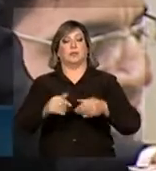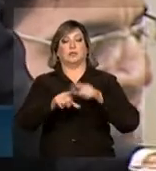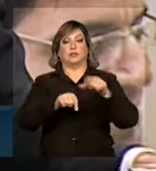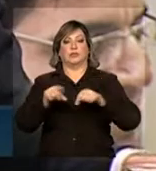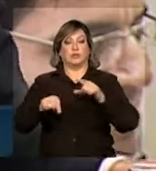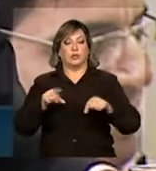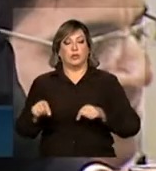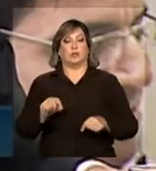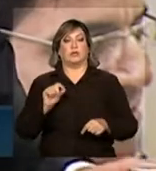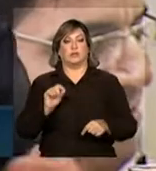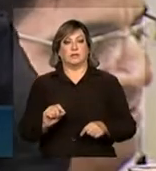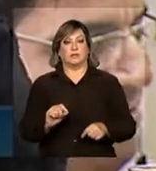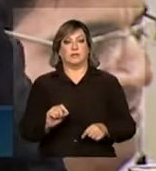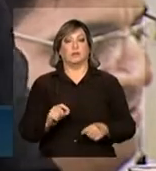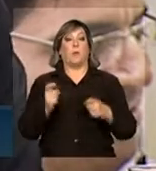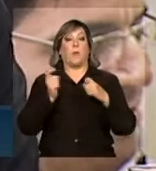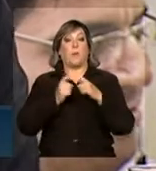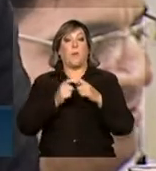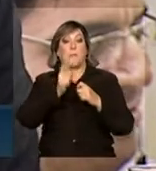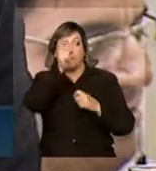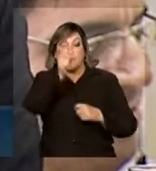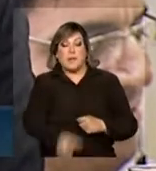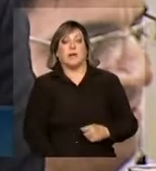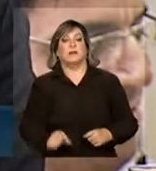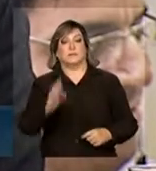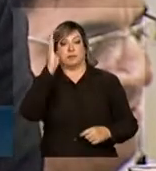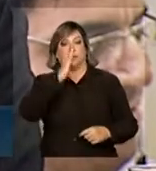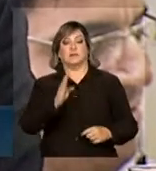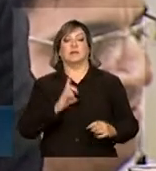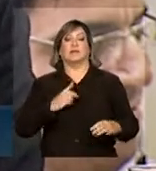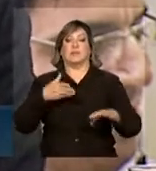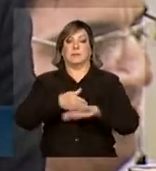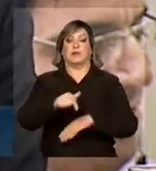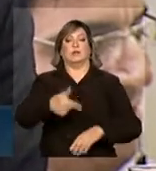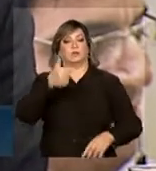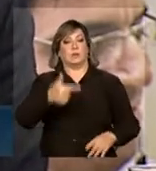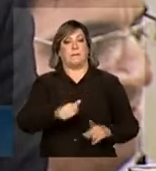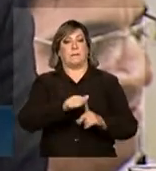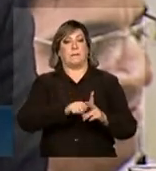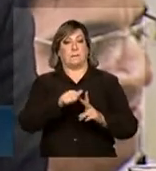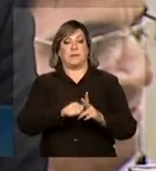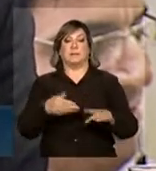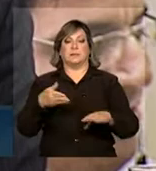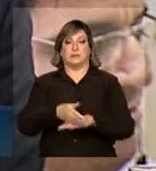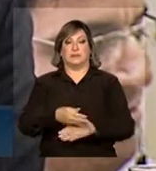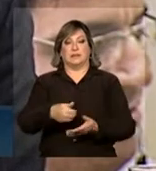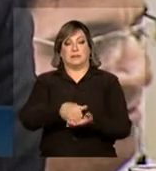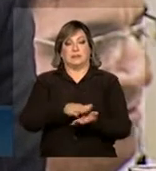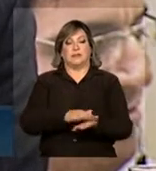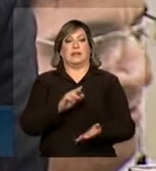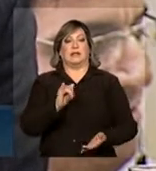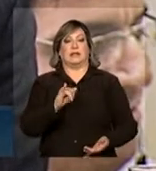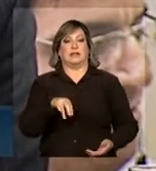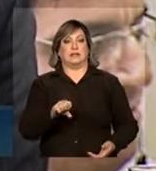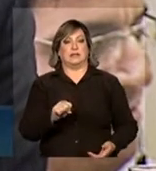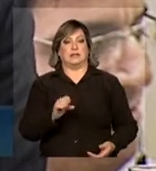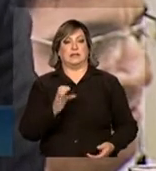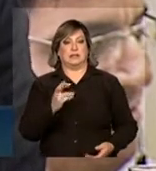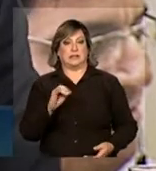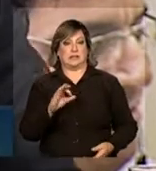brasileiros que participam do segundo mês de inscrições e segundo eu queria reforçar